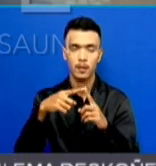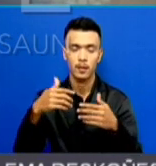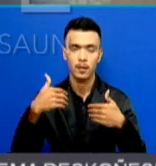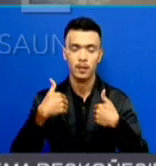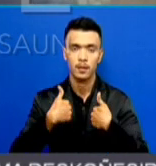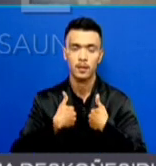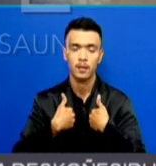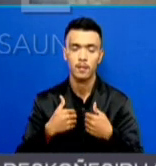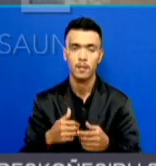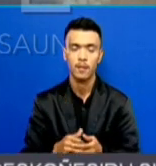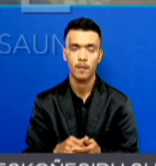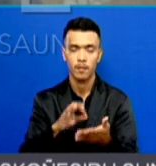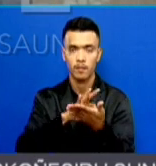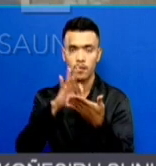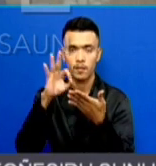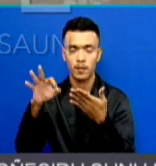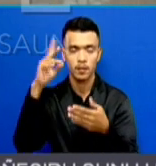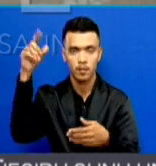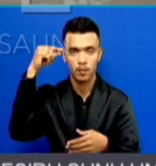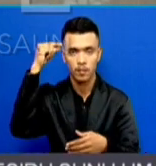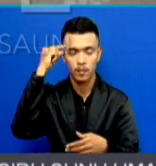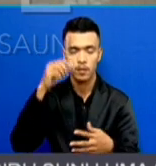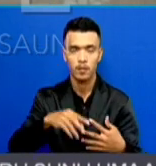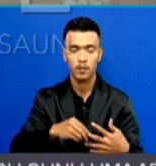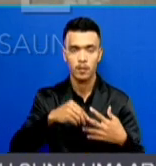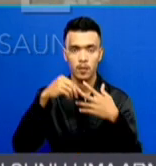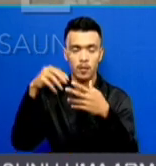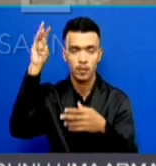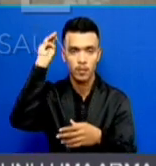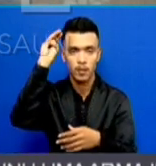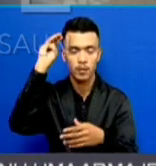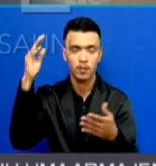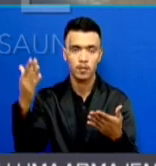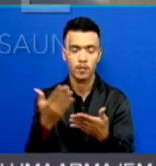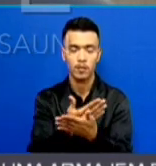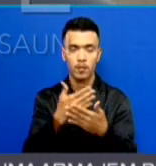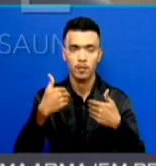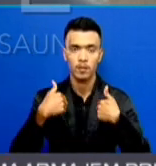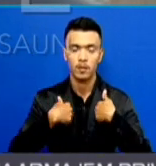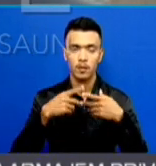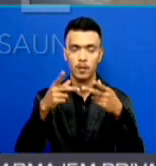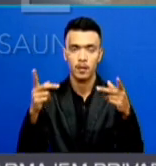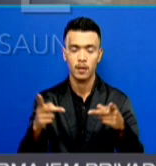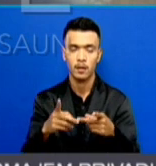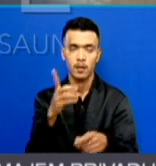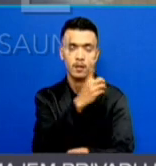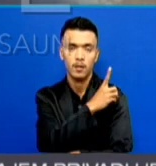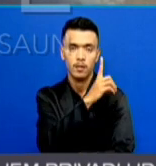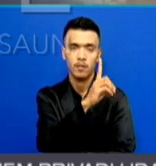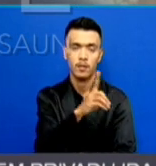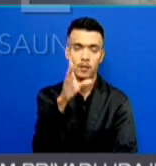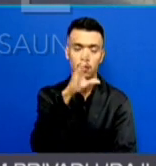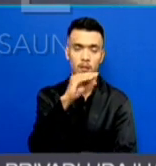ira e a formação de governo, e o ministro com a área da defesa, e